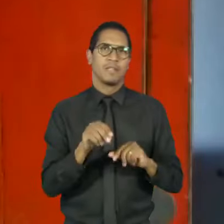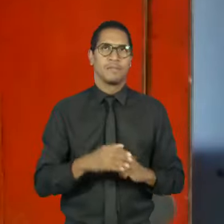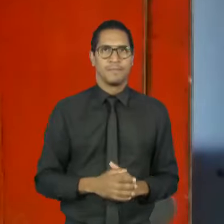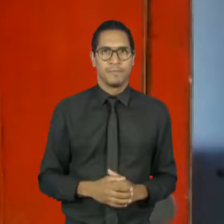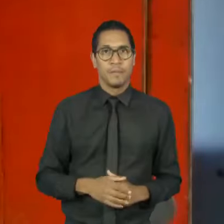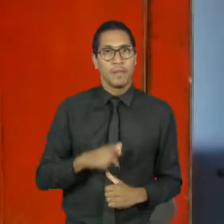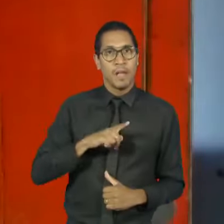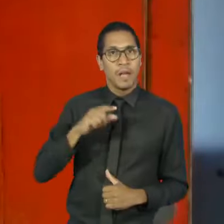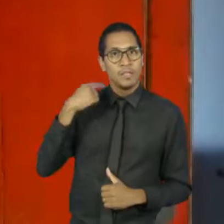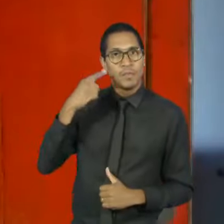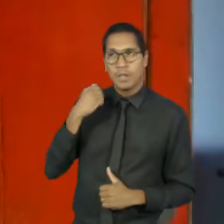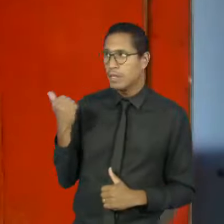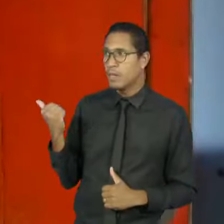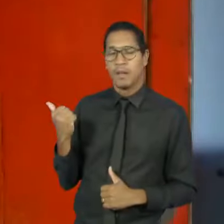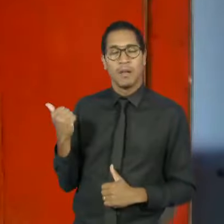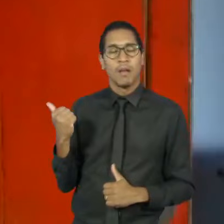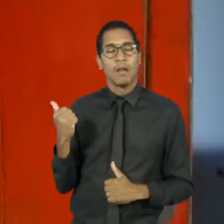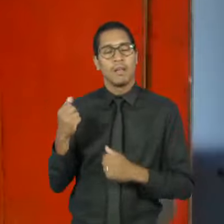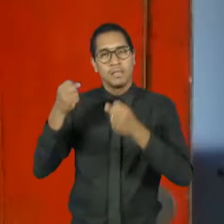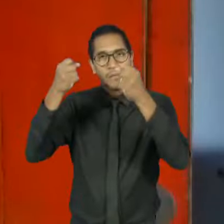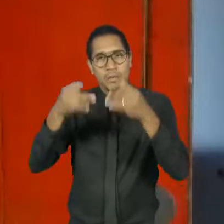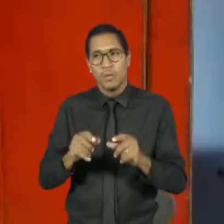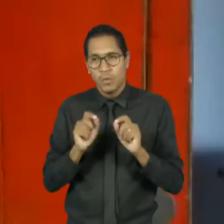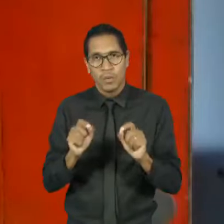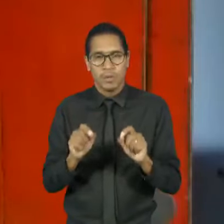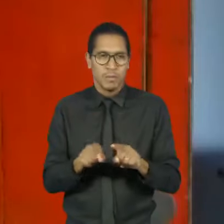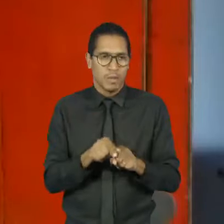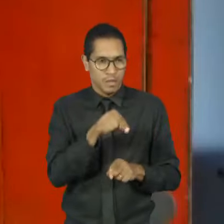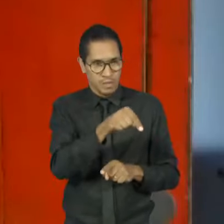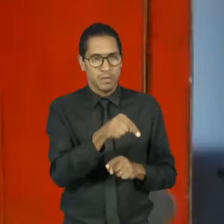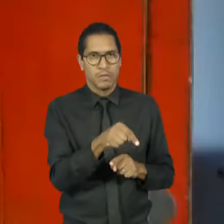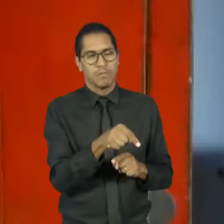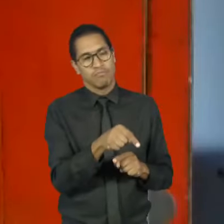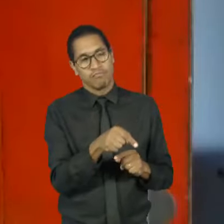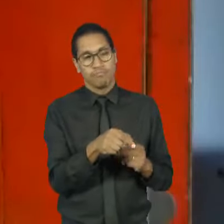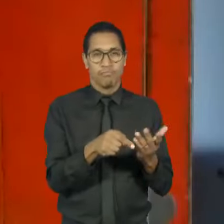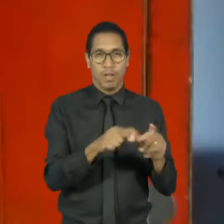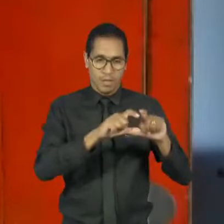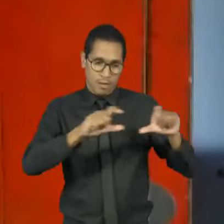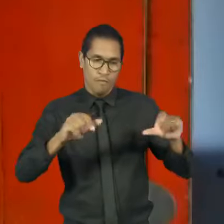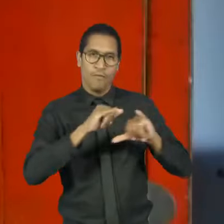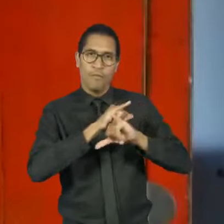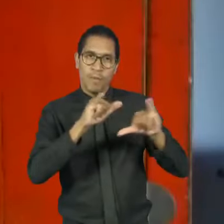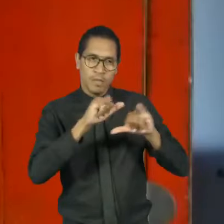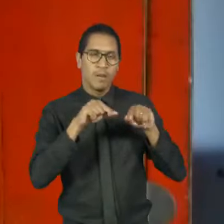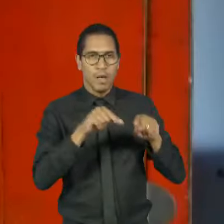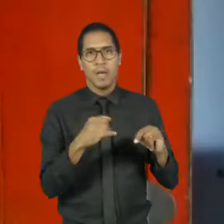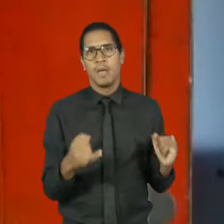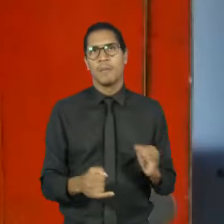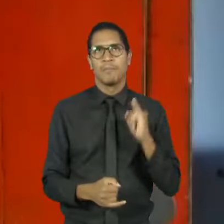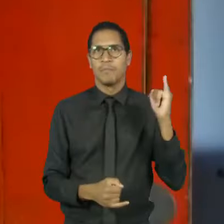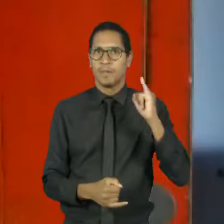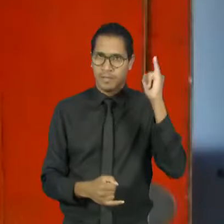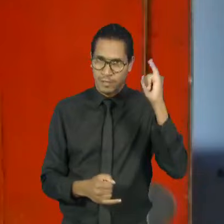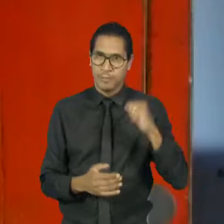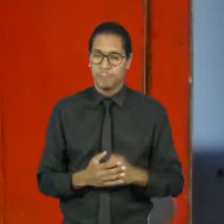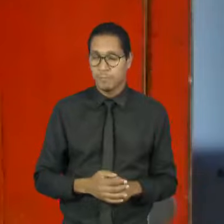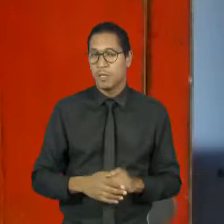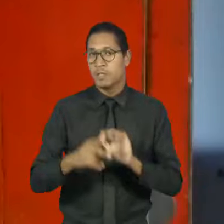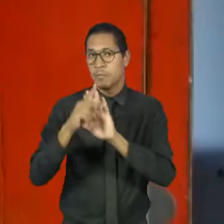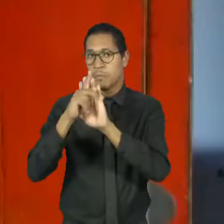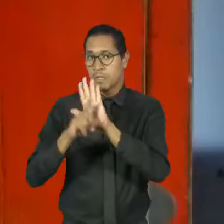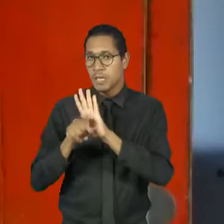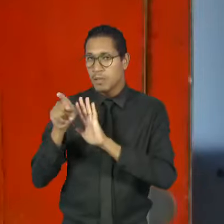em Direito do Consumidor a mudança é um avanço mas não suficiente o projeto deveria ser muito mais abrangente